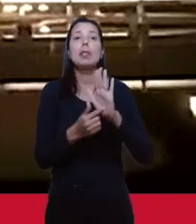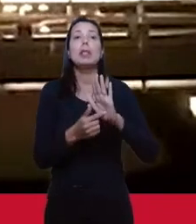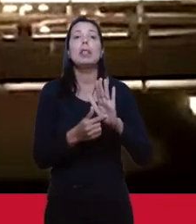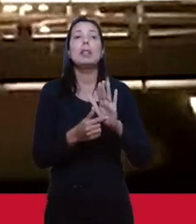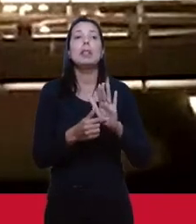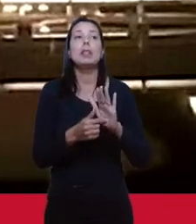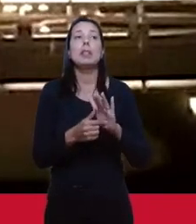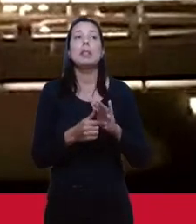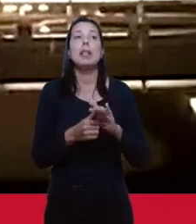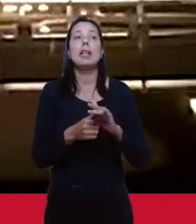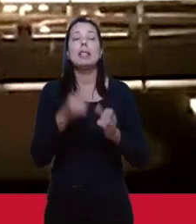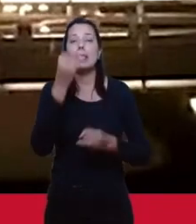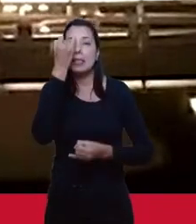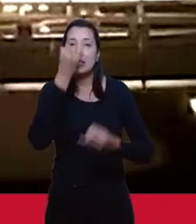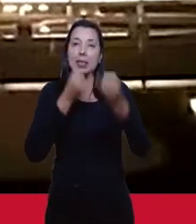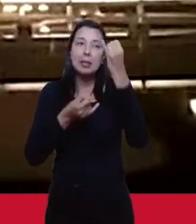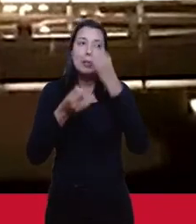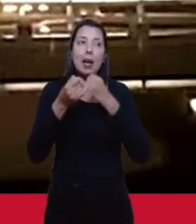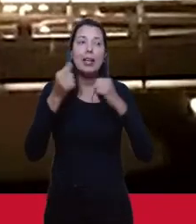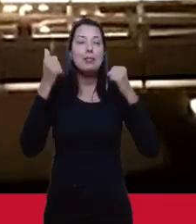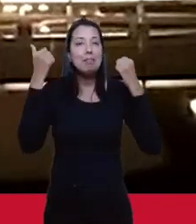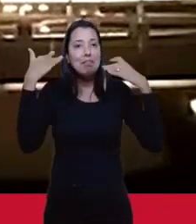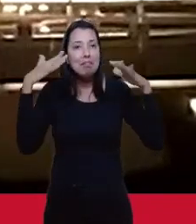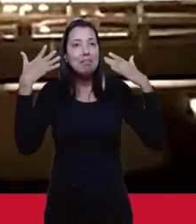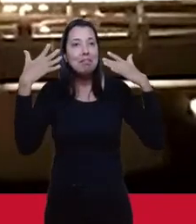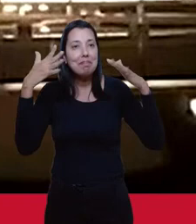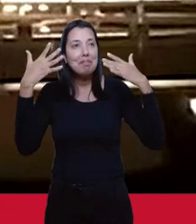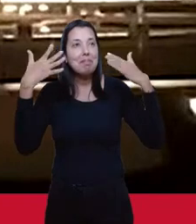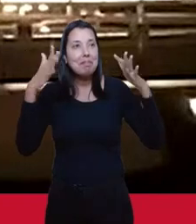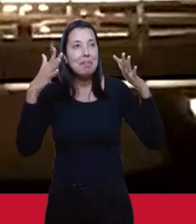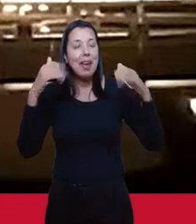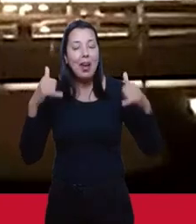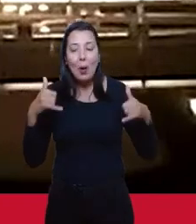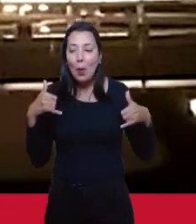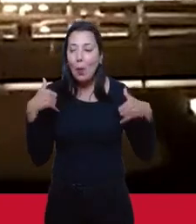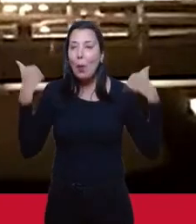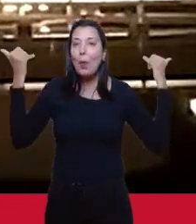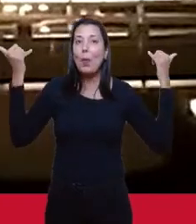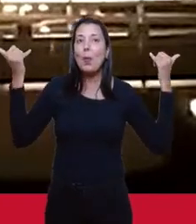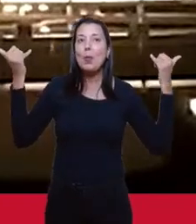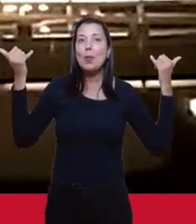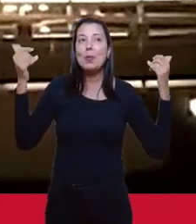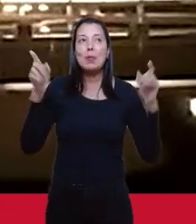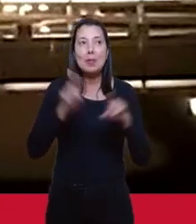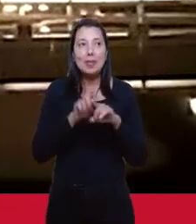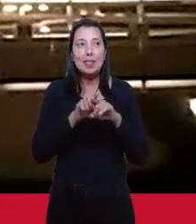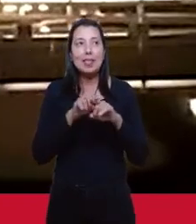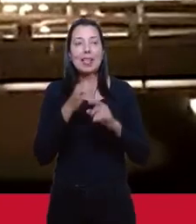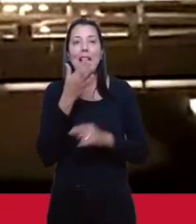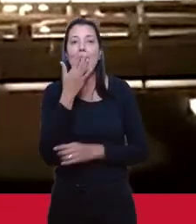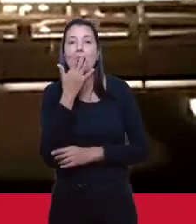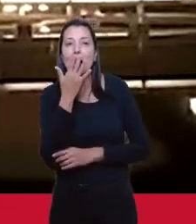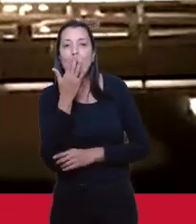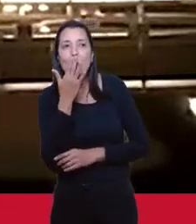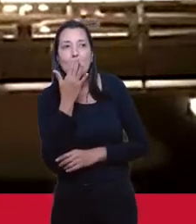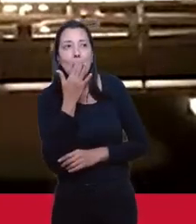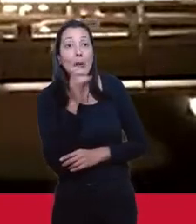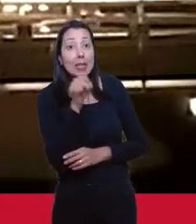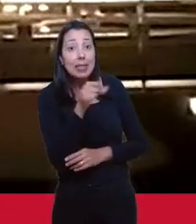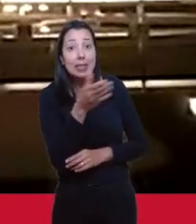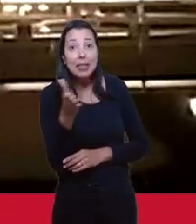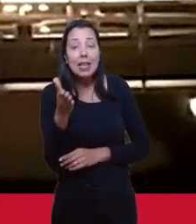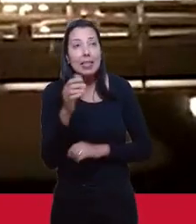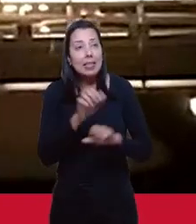que está passando essas imagens, parabéns. Vamos lá, orgulho, as imagens, as cores.